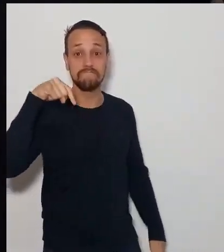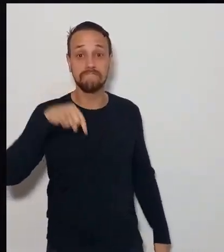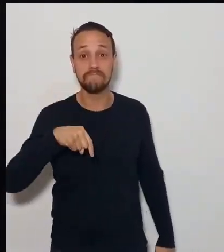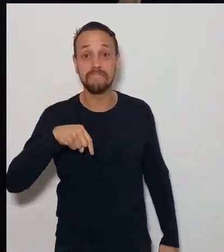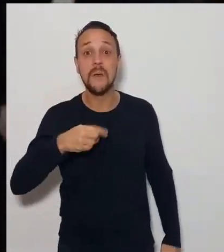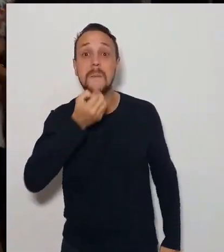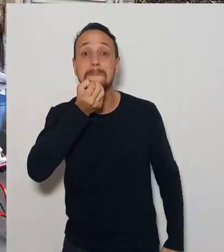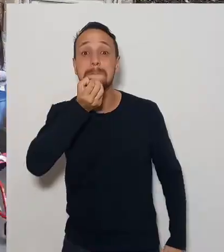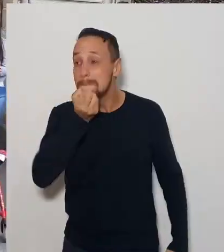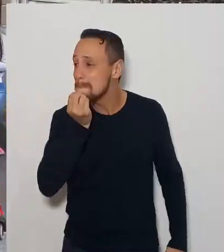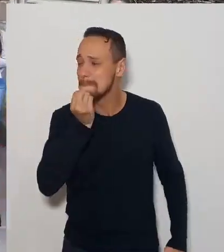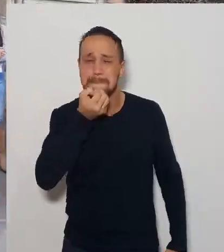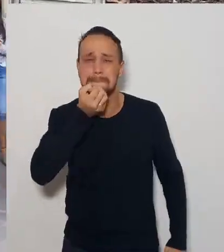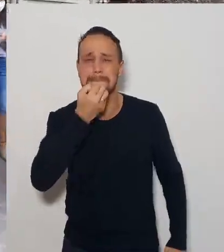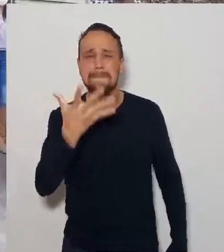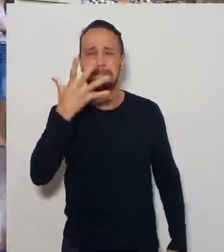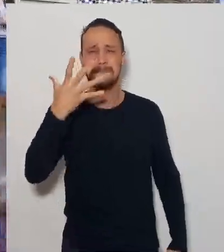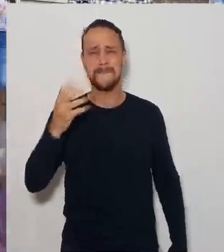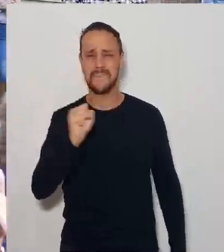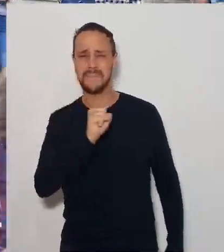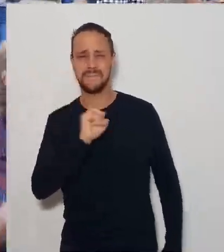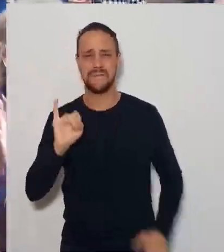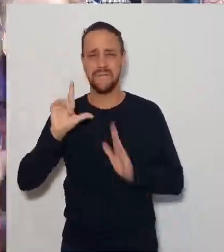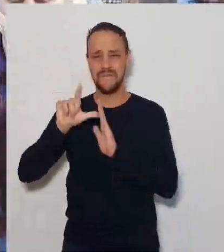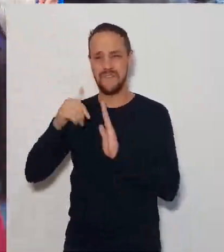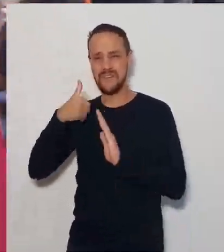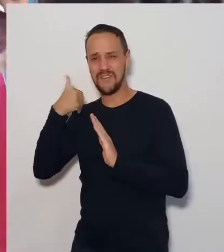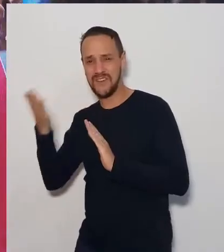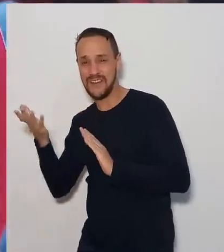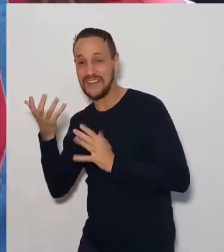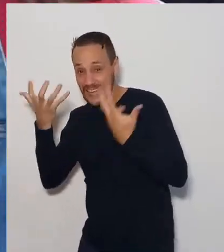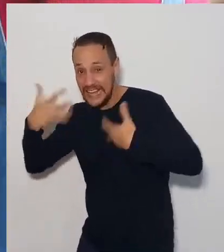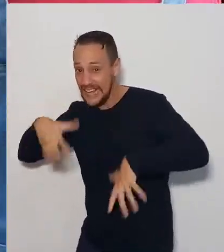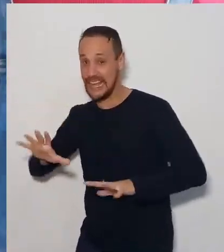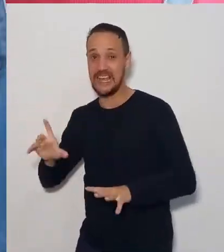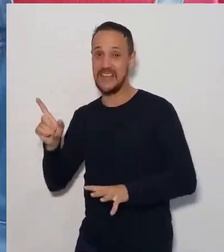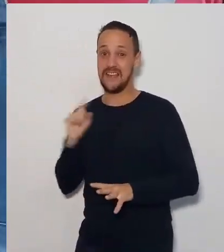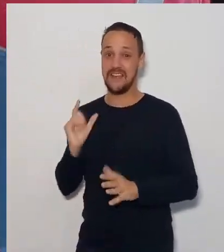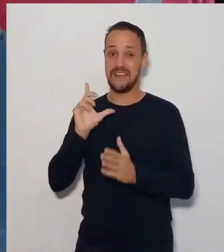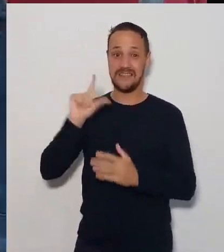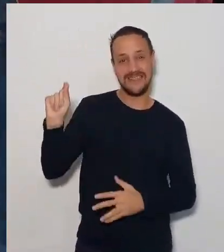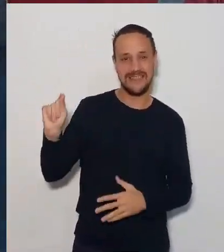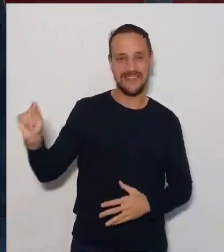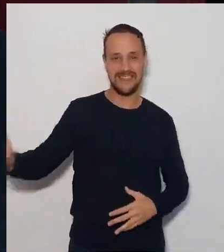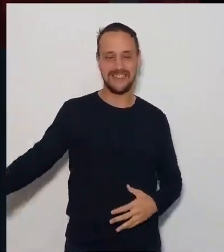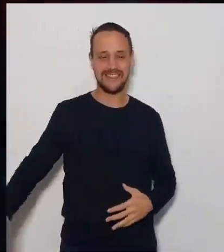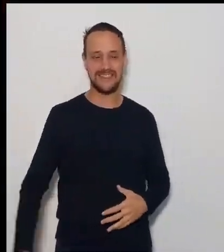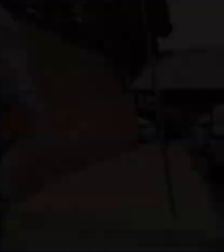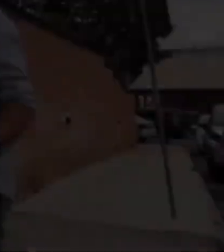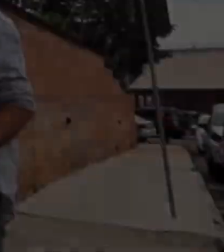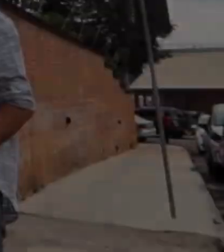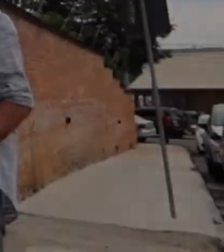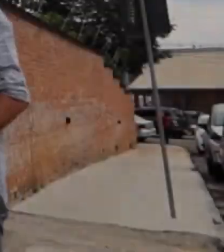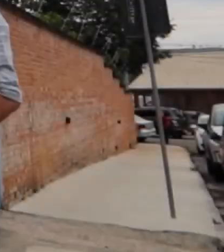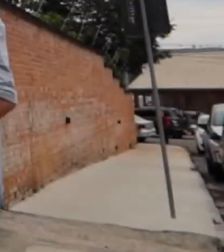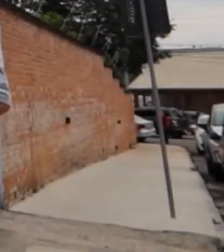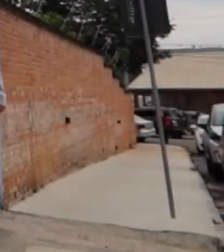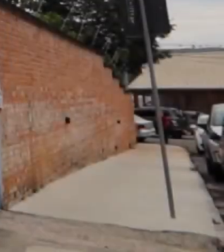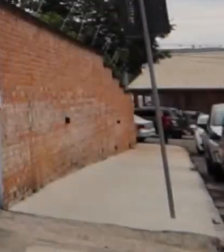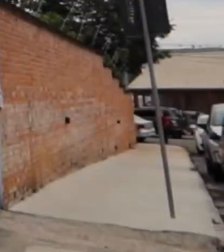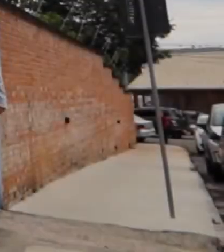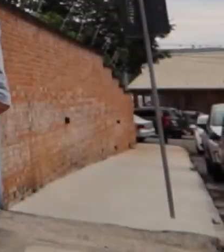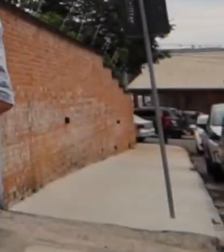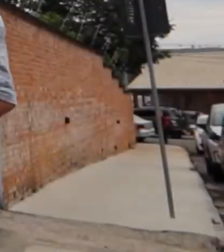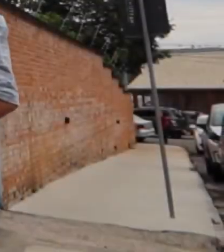Isso aqui tá bom demais. Olha que tá fora quem entrar, mas quem tá dentro não sai, pois é. Olha, isso aqui tá muito